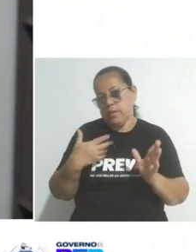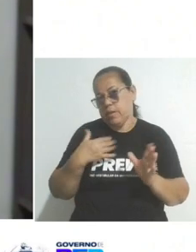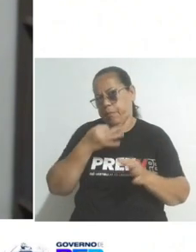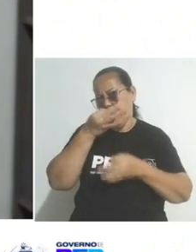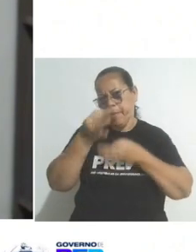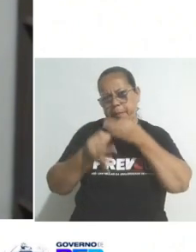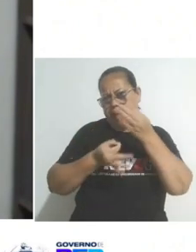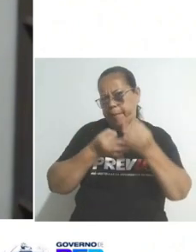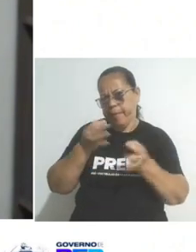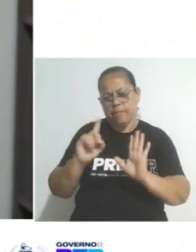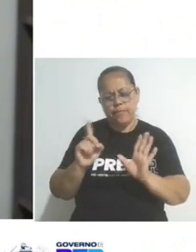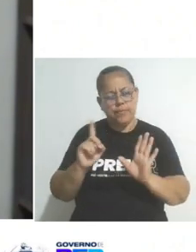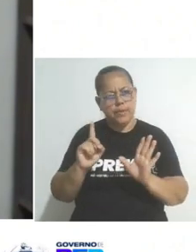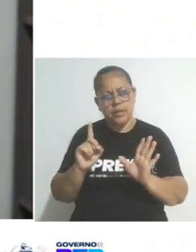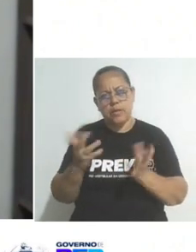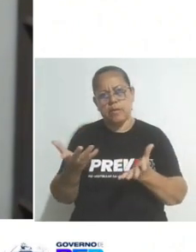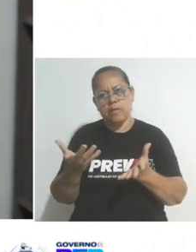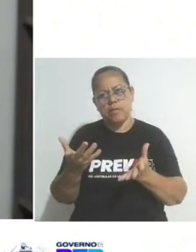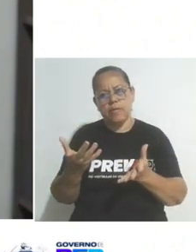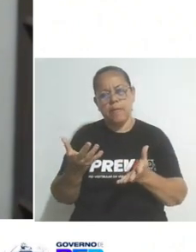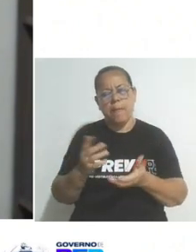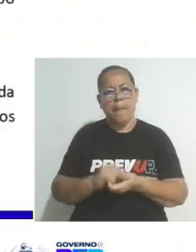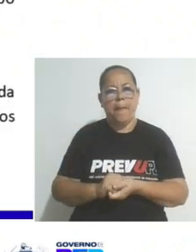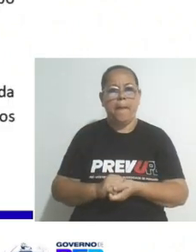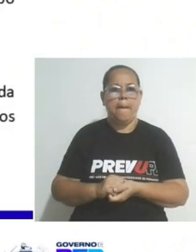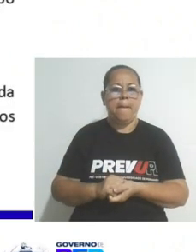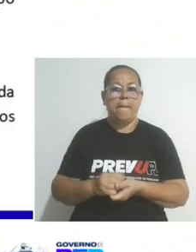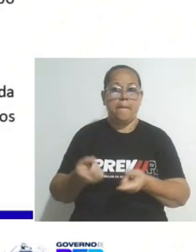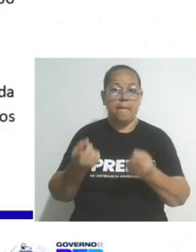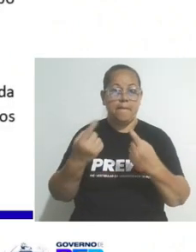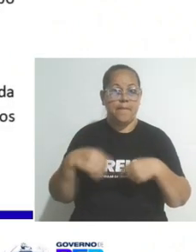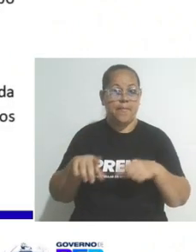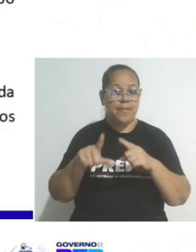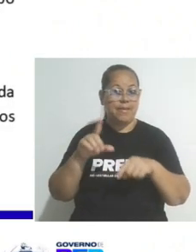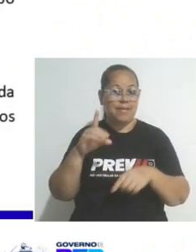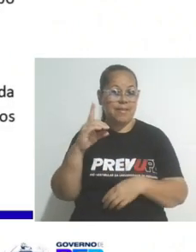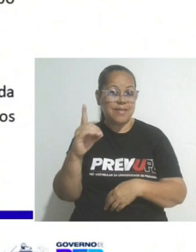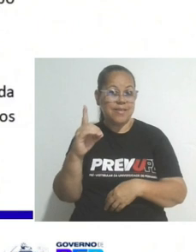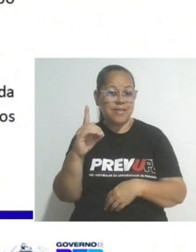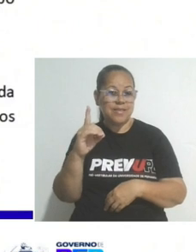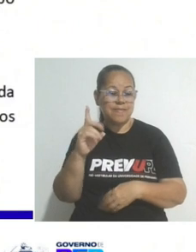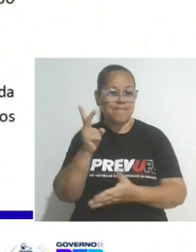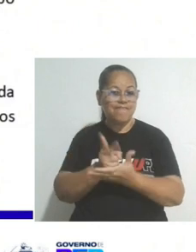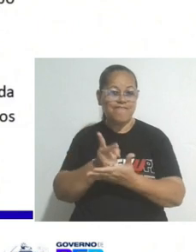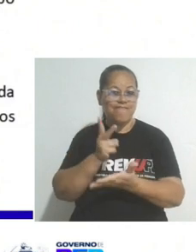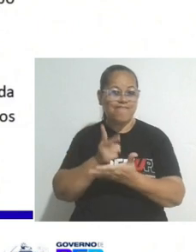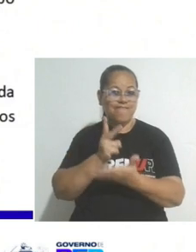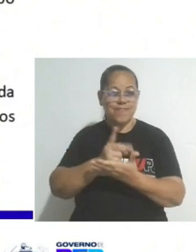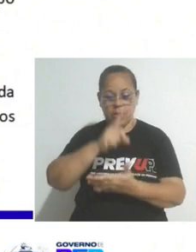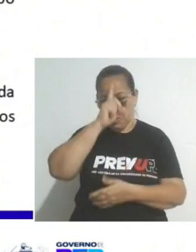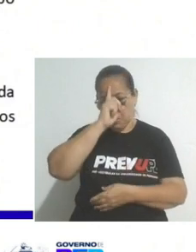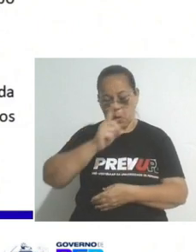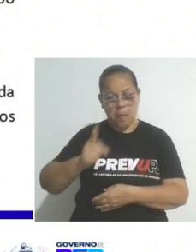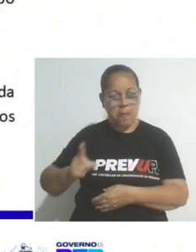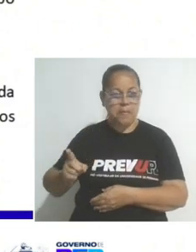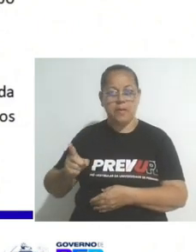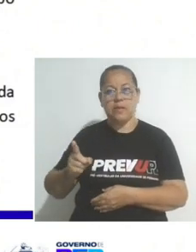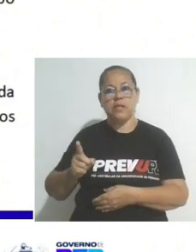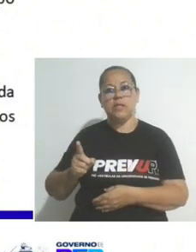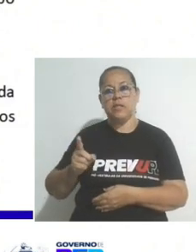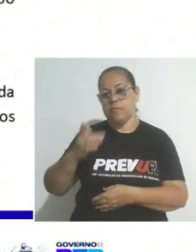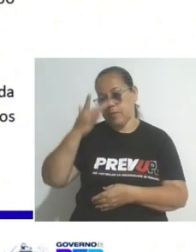argumentação inteira ela é construída para não fazer sentido letra D a predominância da dominação coletiva do